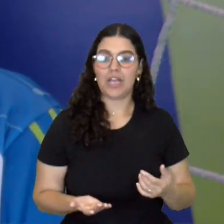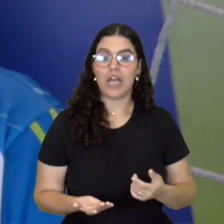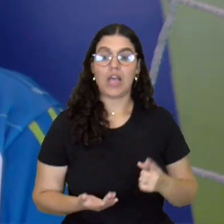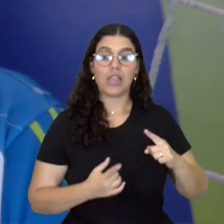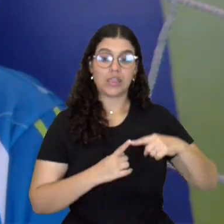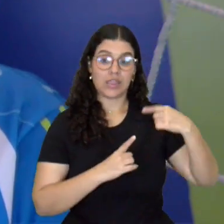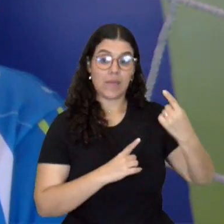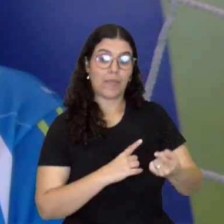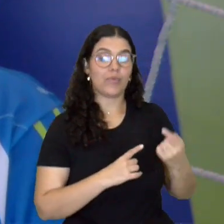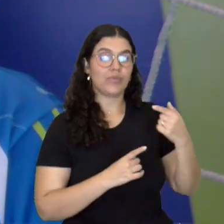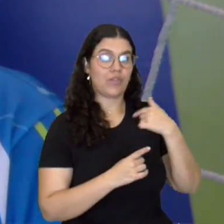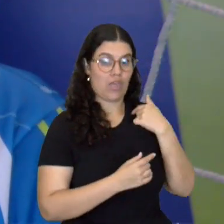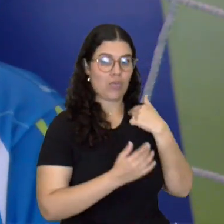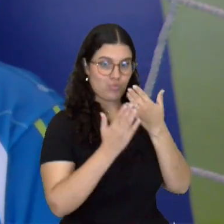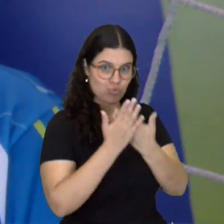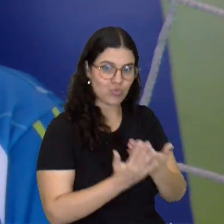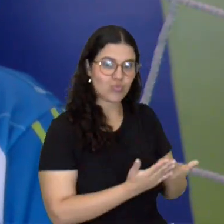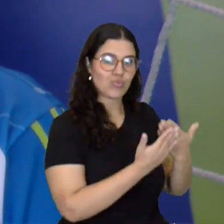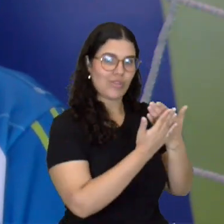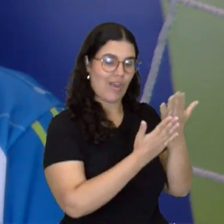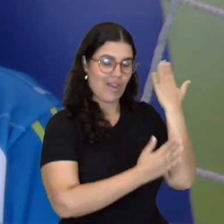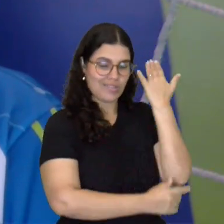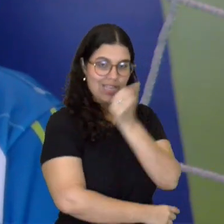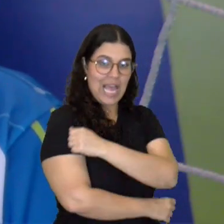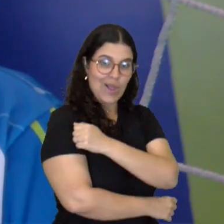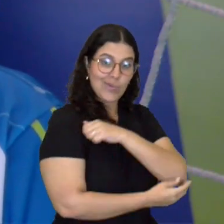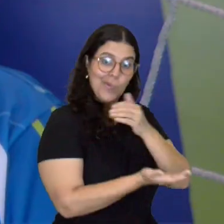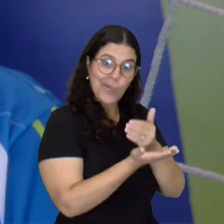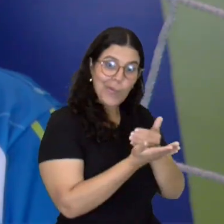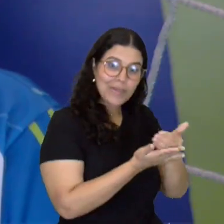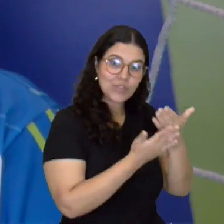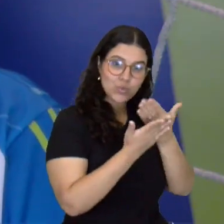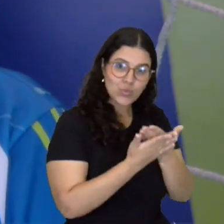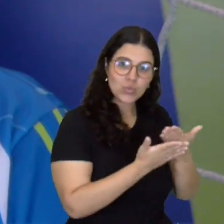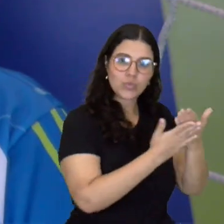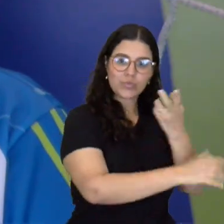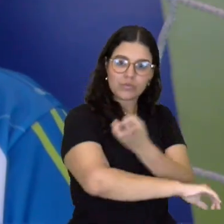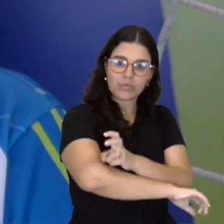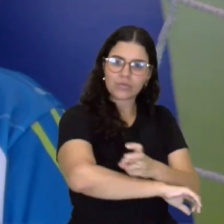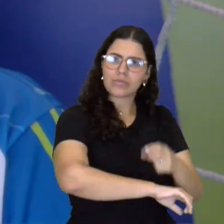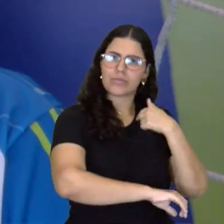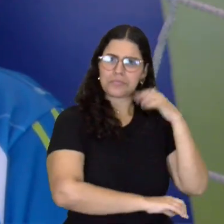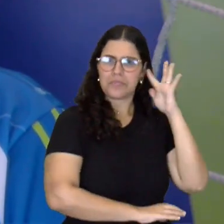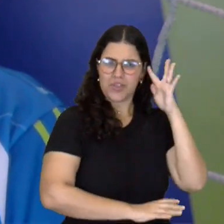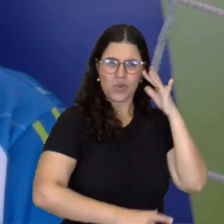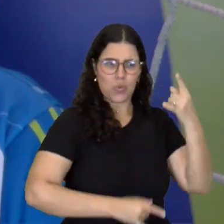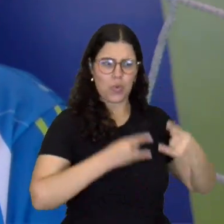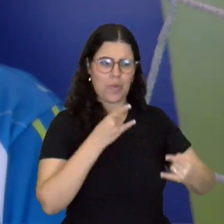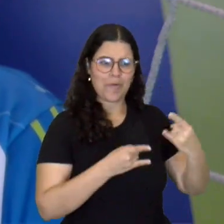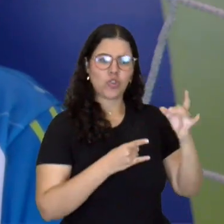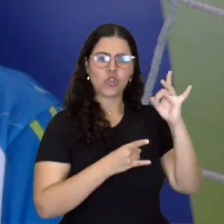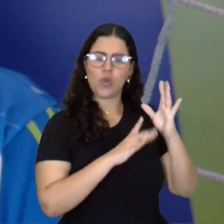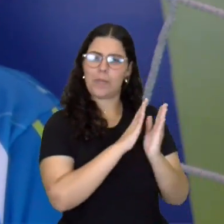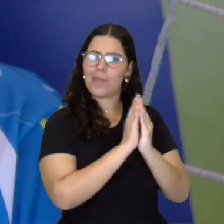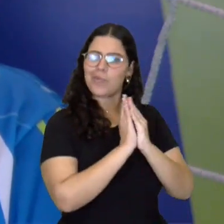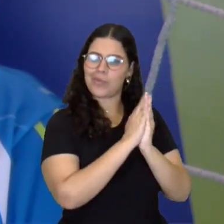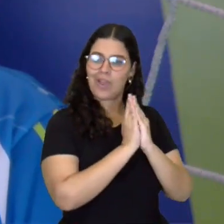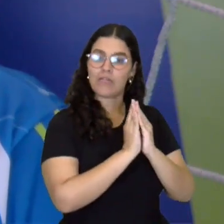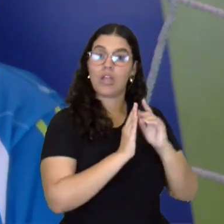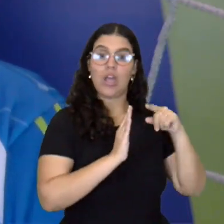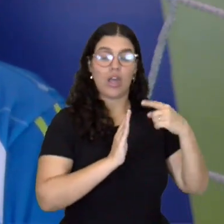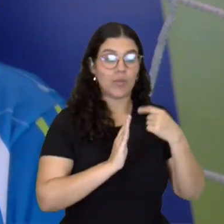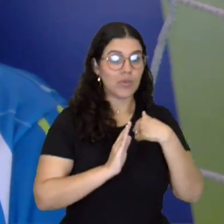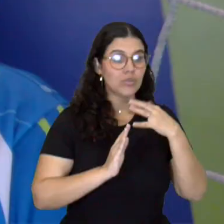caso, eu quando eu era estudante, eu tinha esse pensamento. E aí, depois eu fui conhecendo as outras